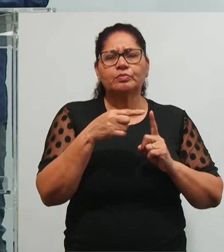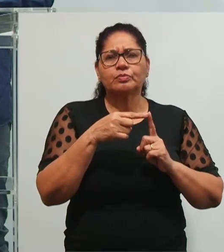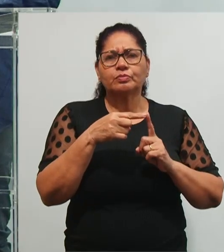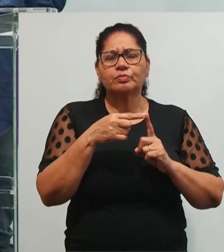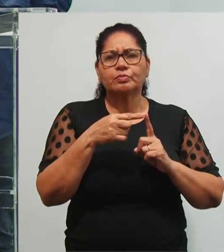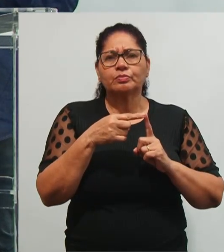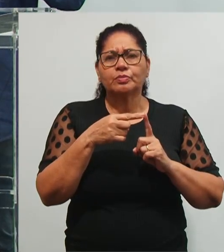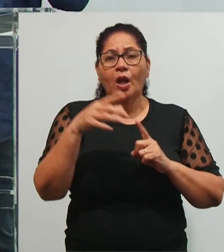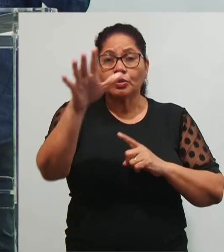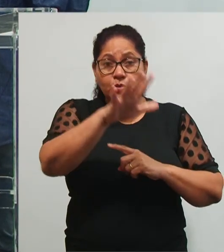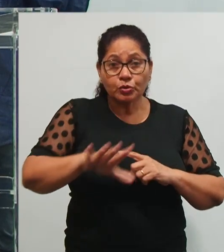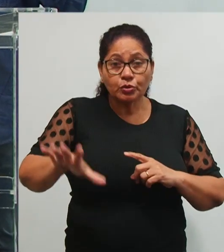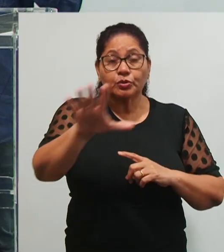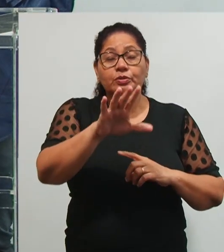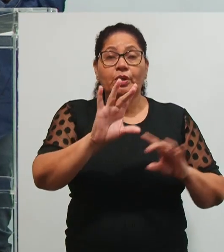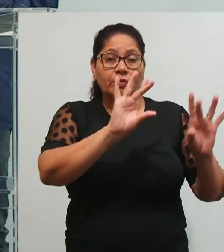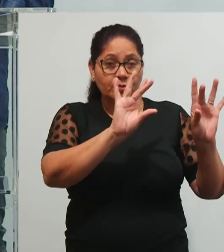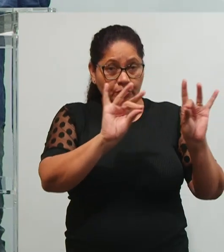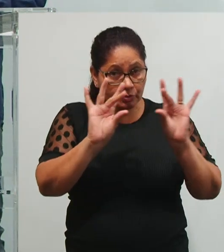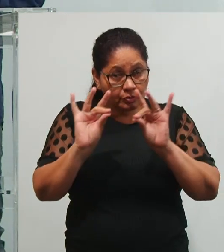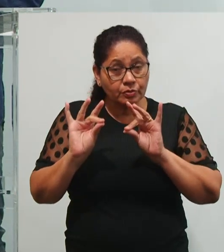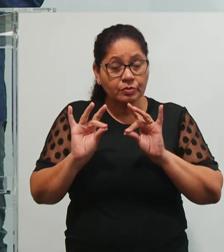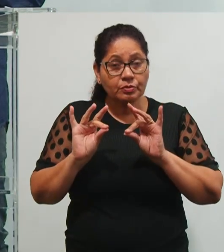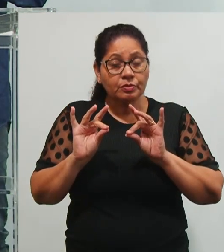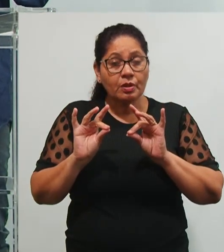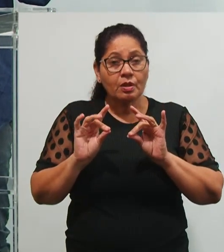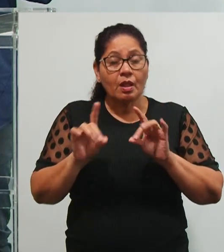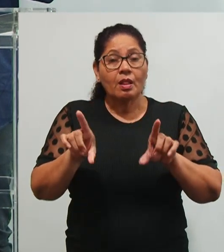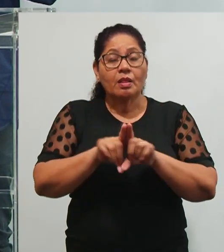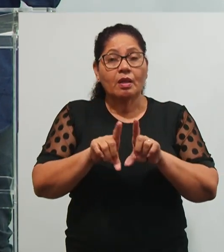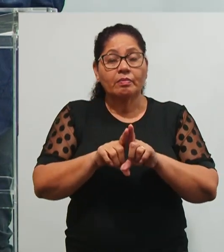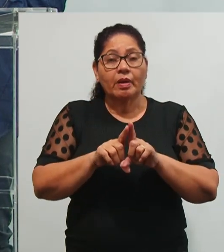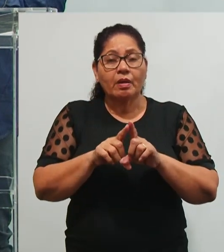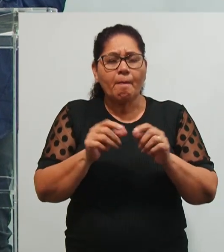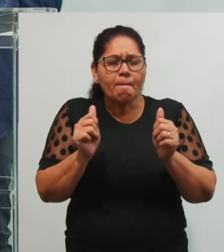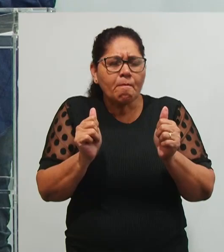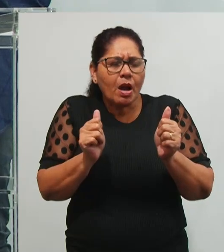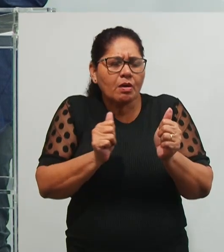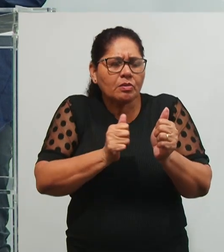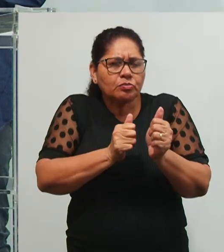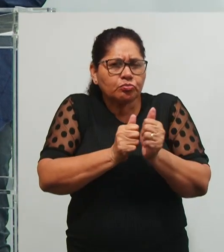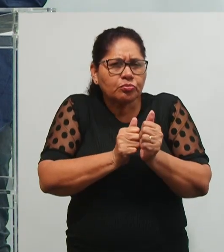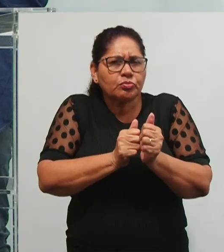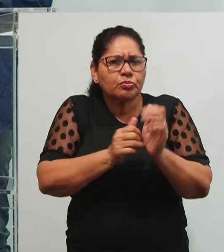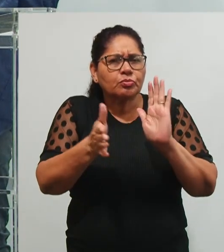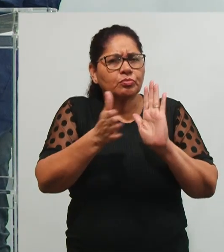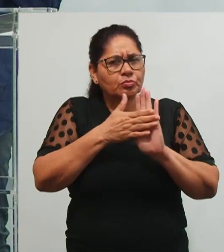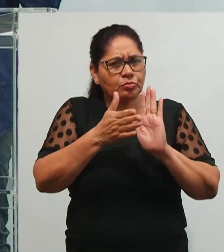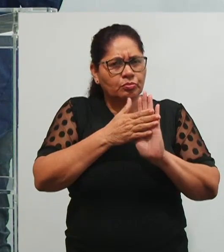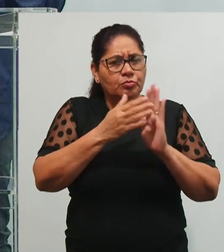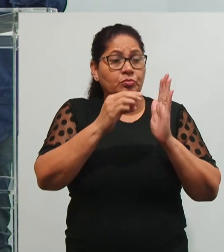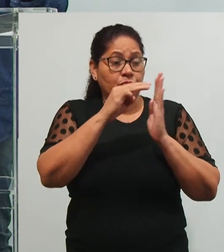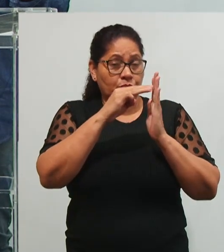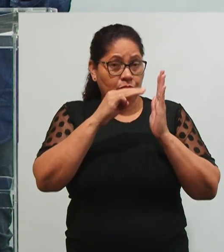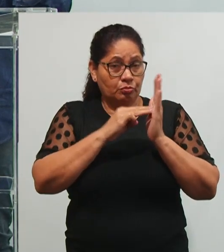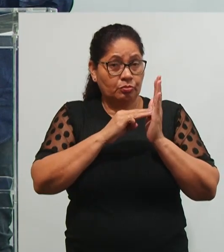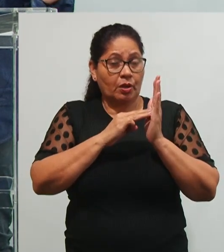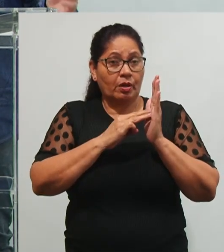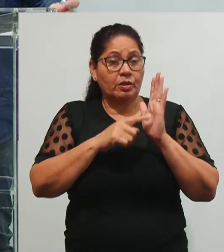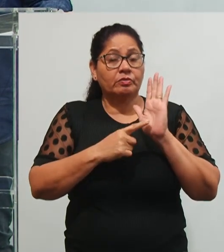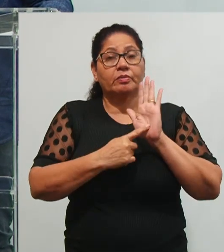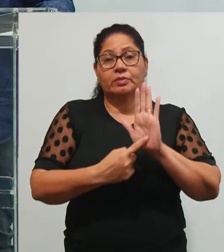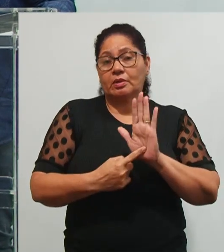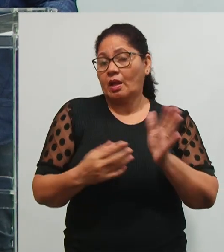objetivos, traduzidos em geral específicos, eles vão se aproximar da proposta de conteúdo que nós